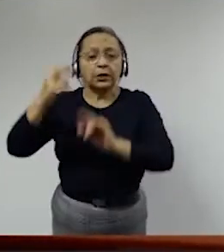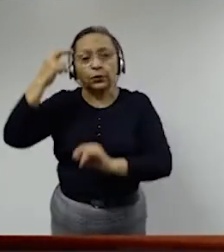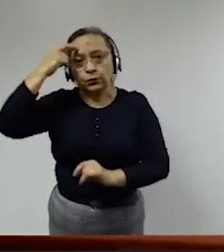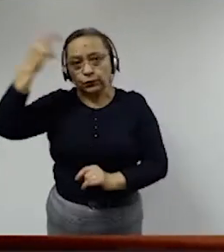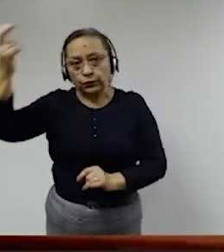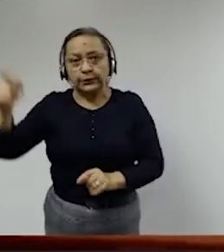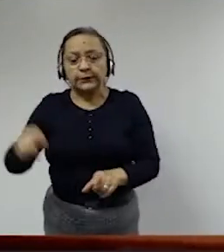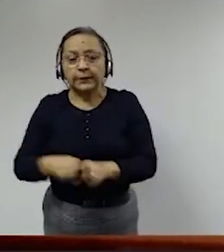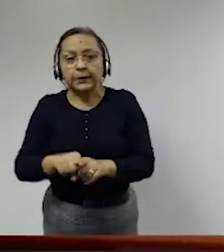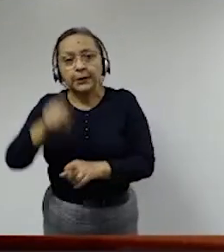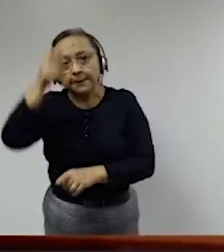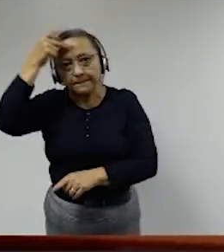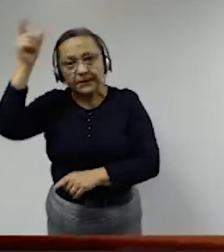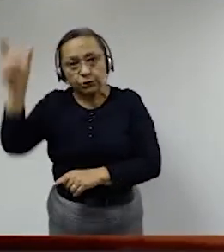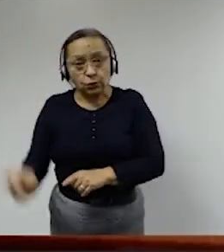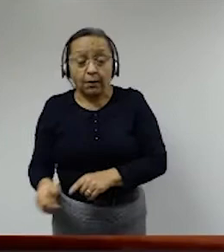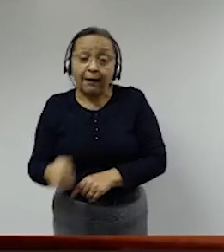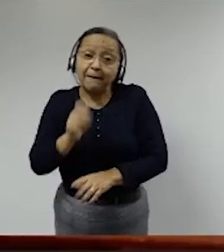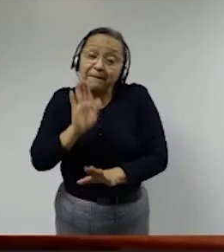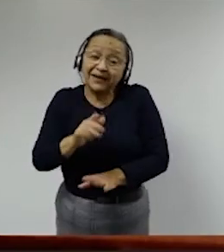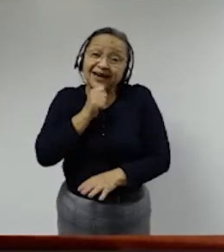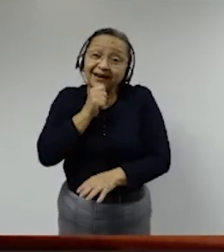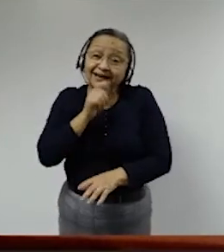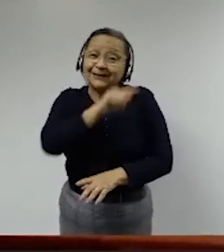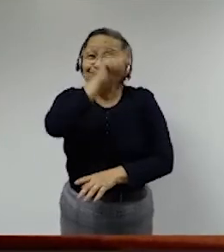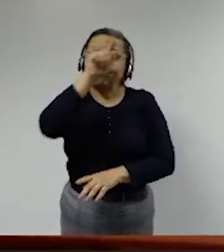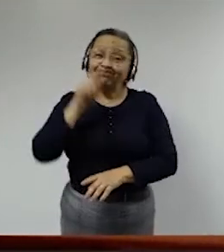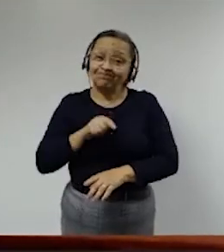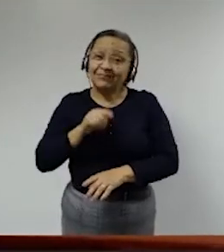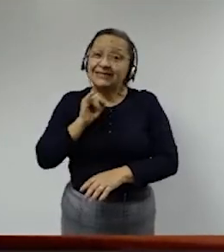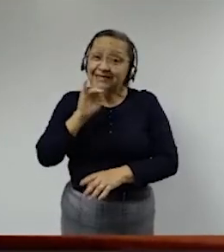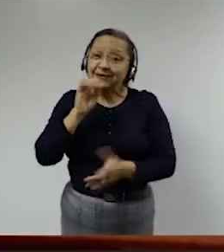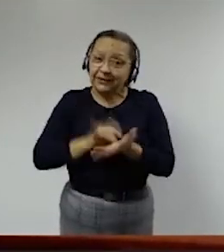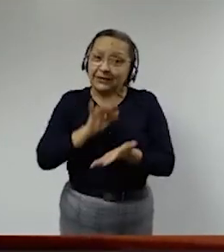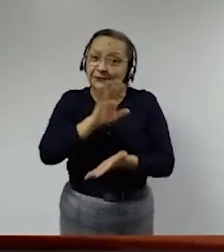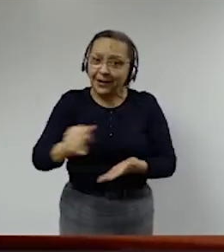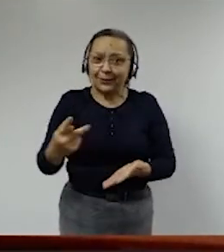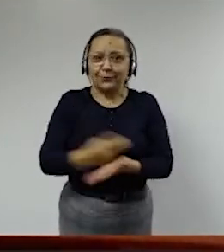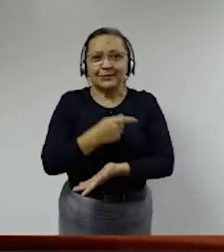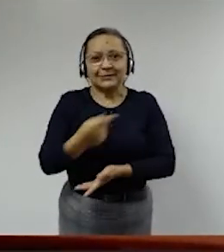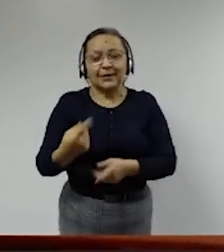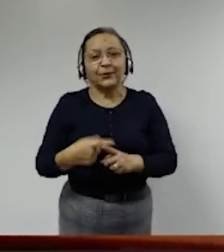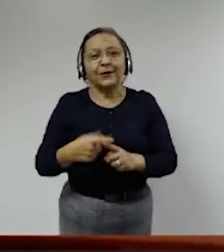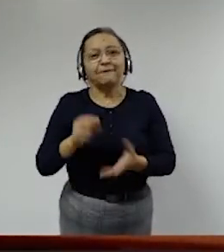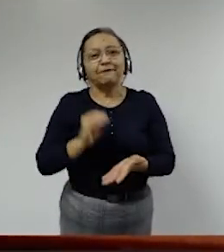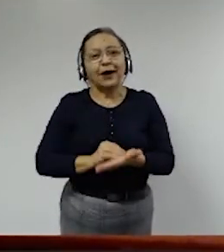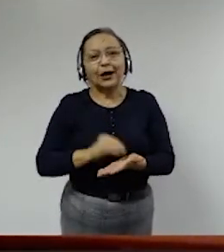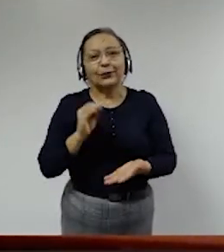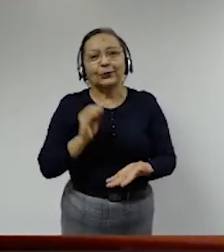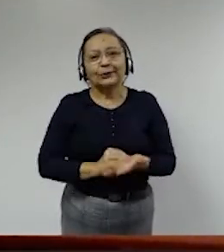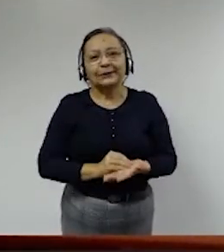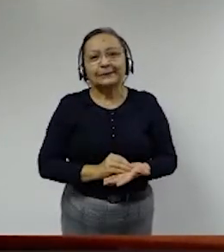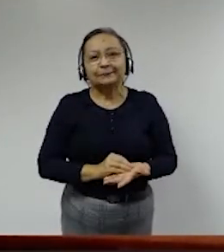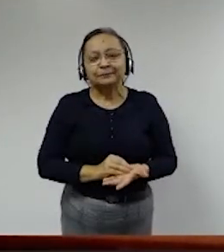Ainda é uma incógnita a velocidade que isso vai acontecer, porque faltou,